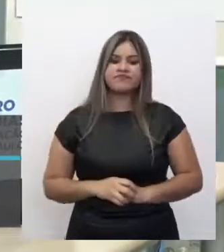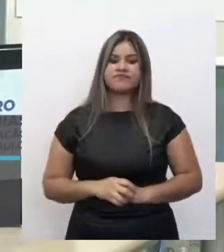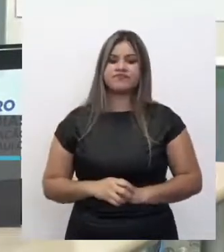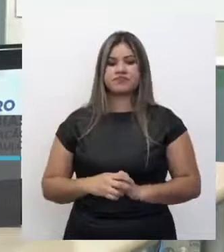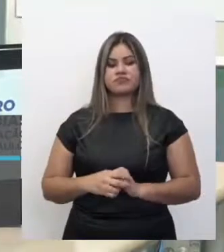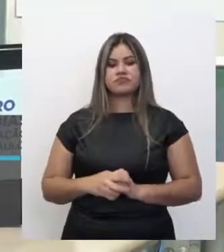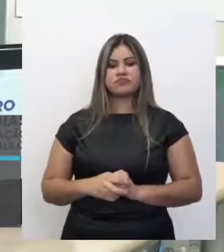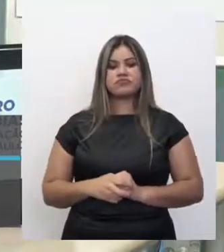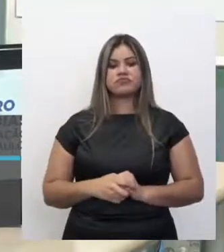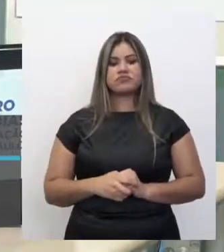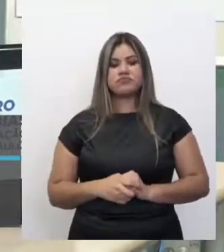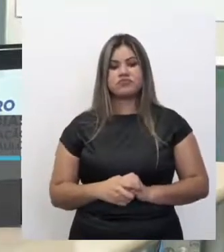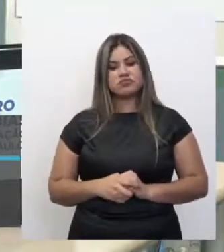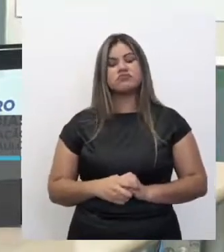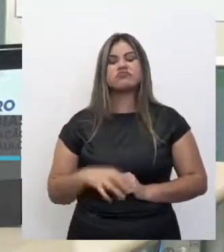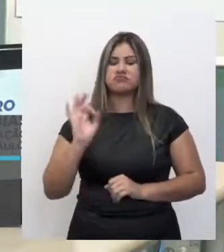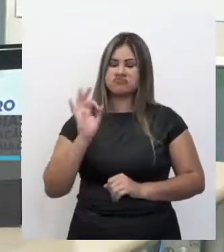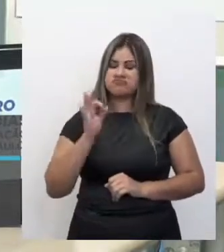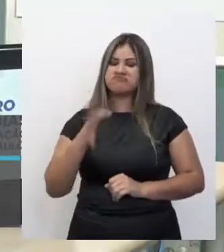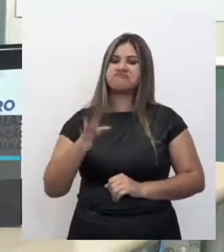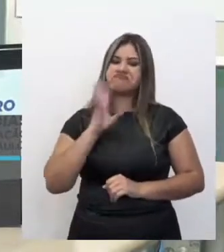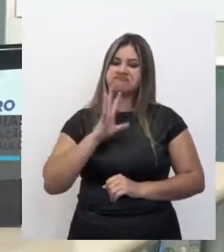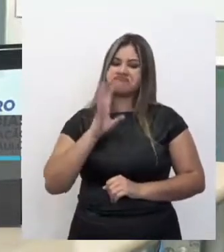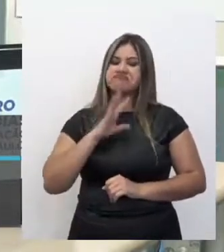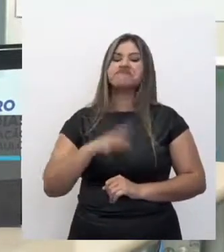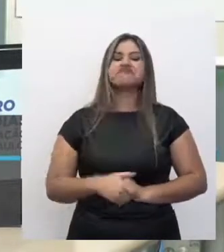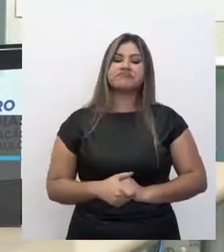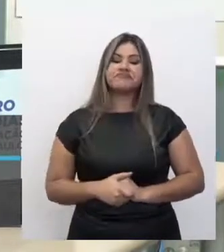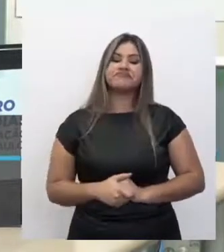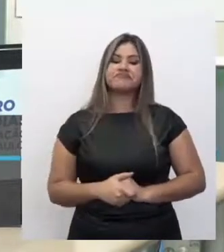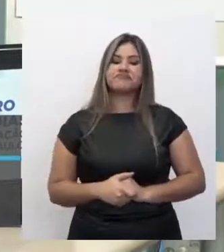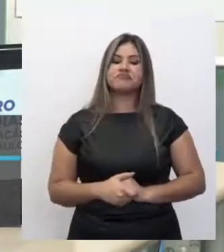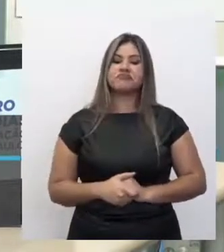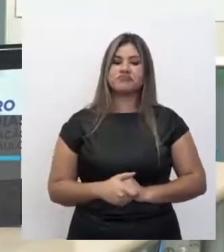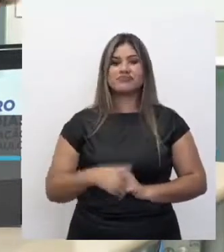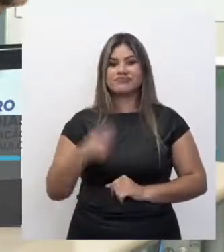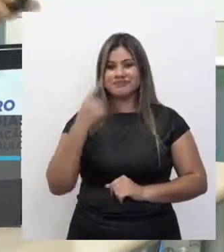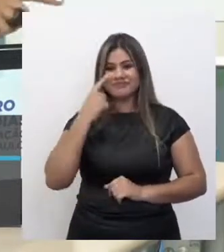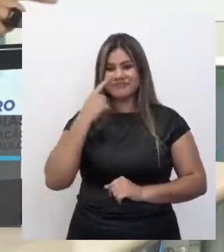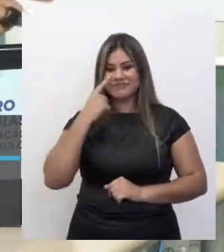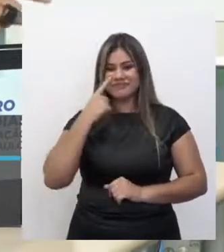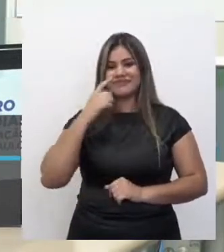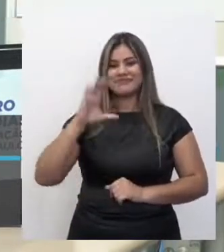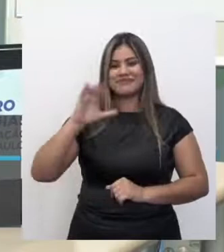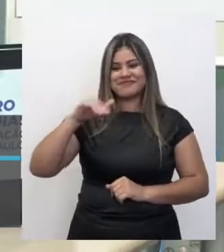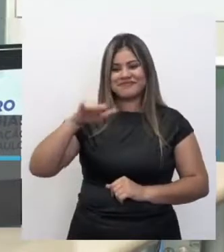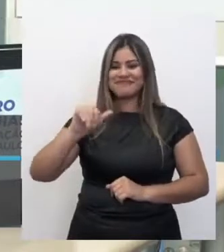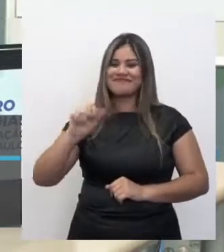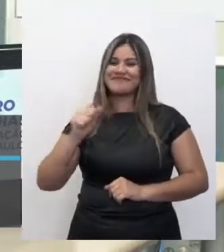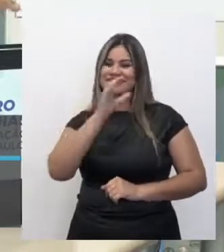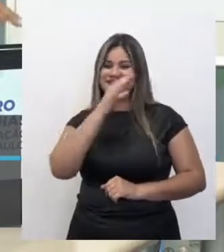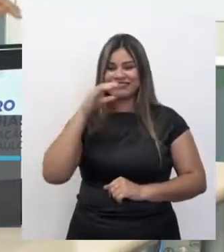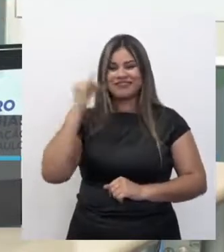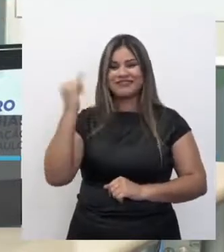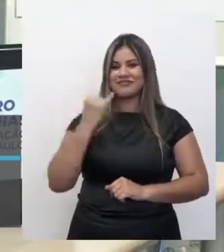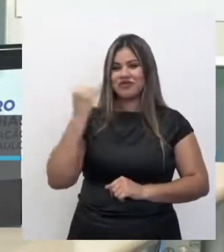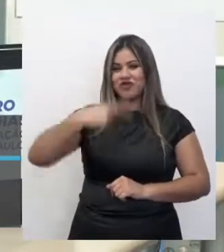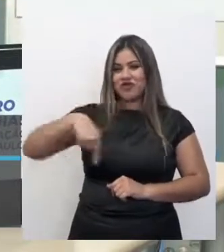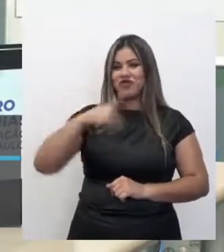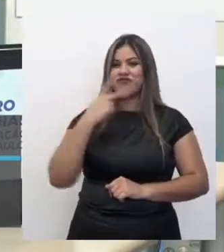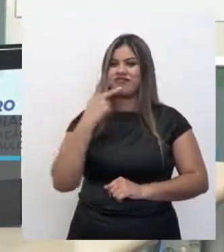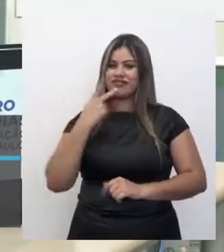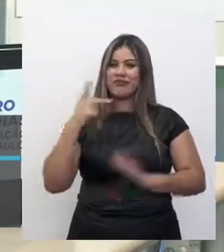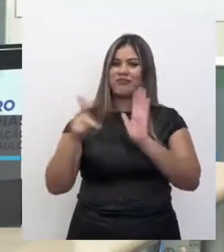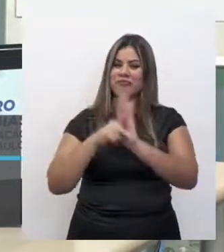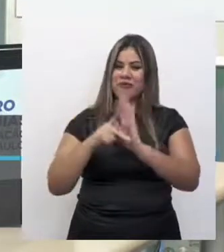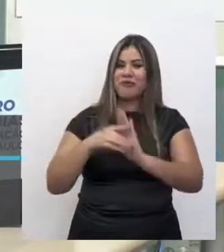alguma deficiência. Interessante, tá vendo? Aí tá vendo, Camila, como é importante a sua função? Tem gente falando que já